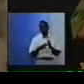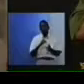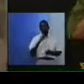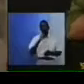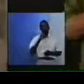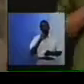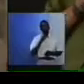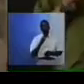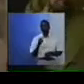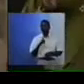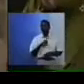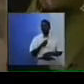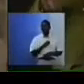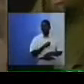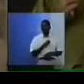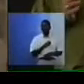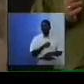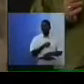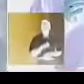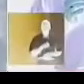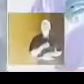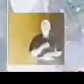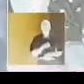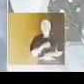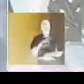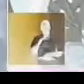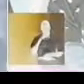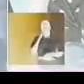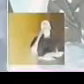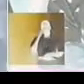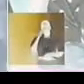Você mesmo se olha e vê uma fotografia estragada.